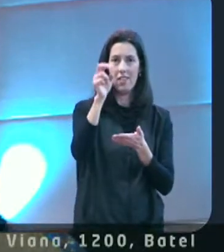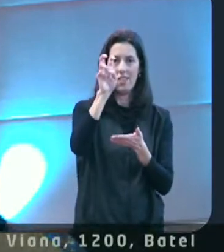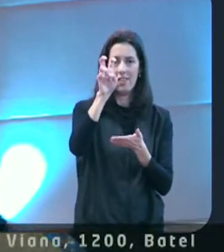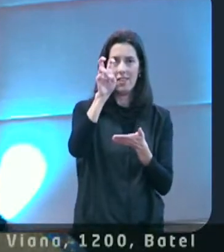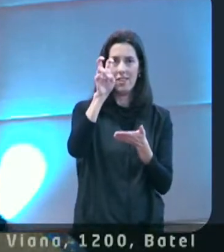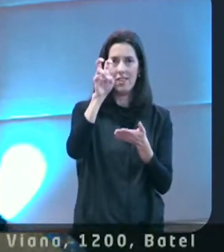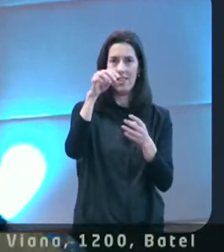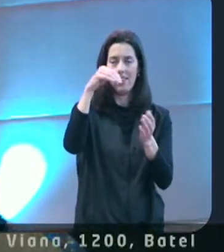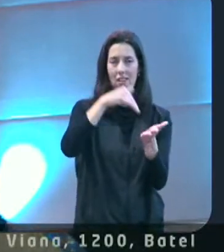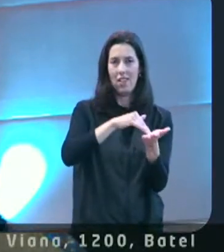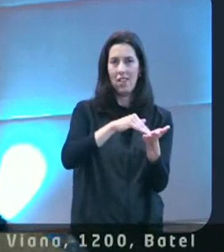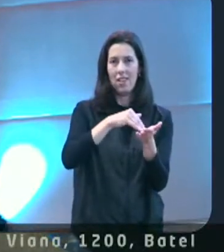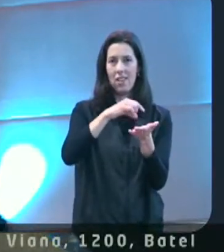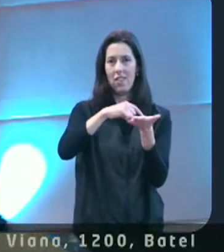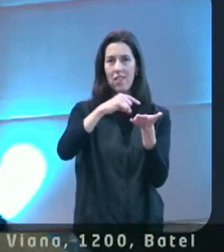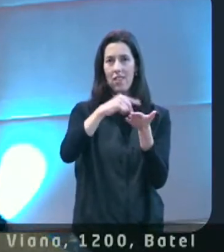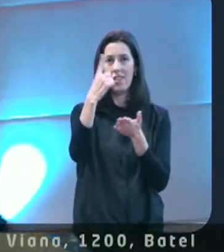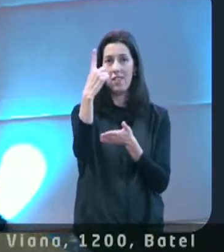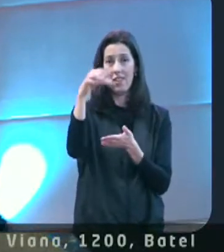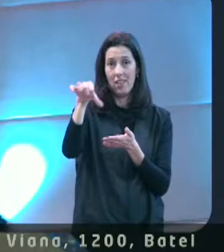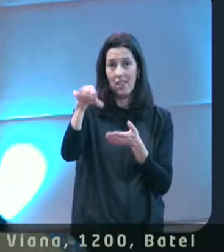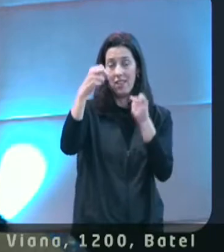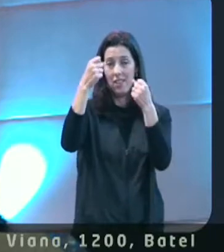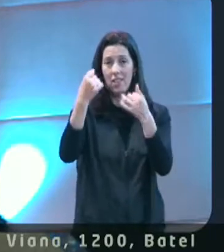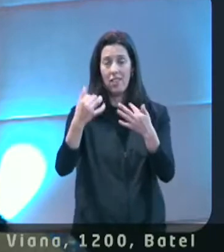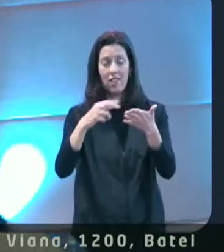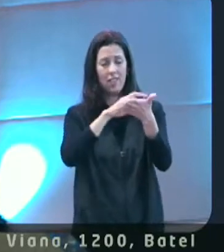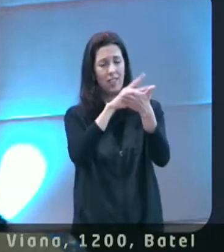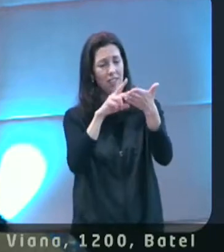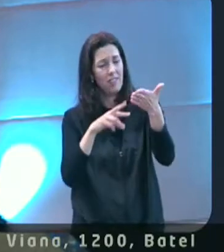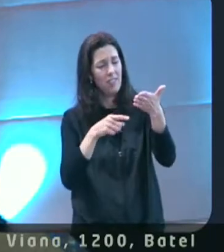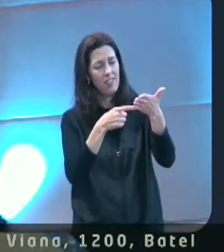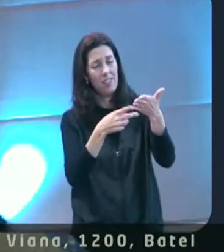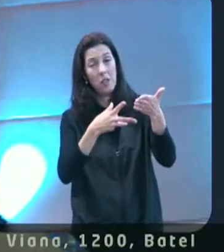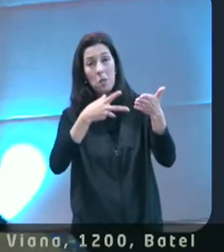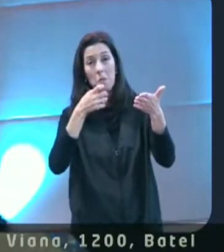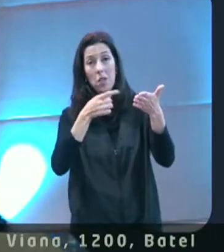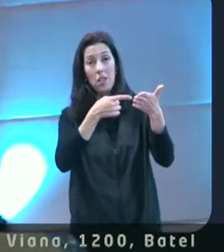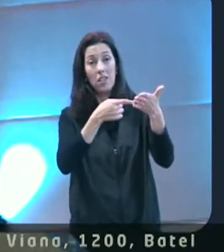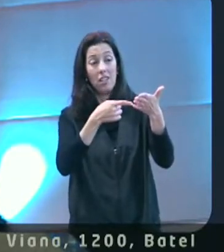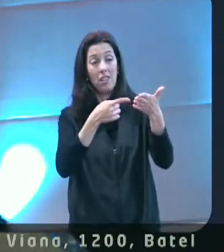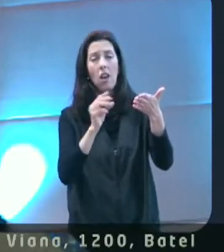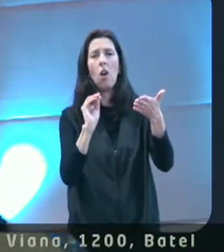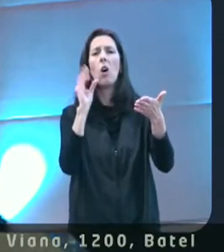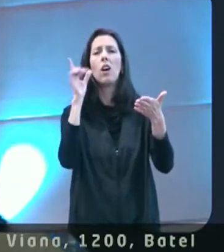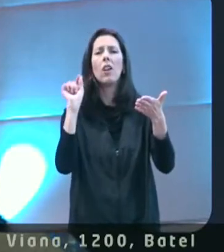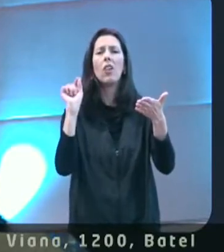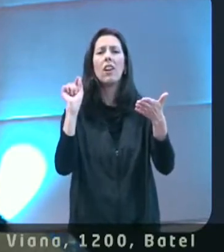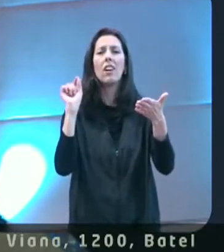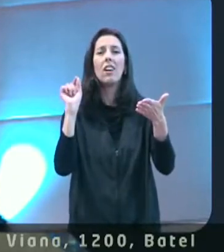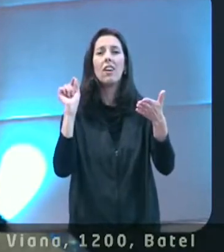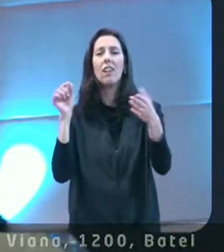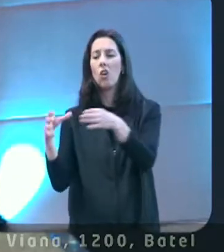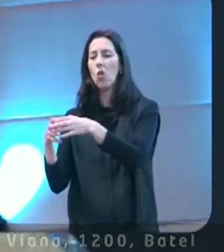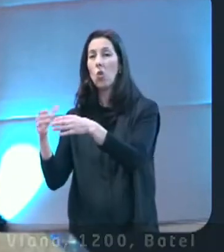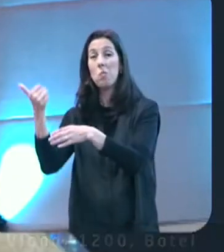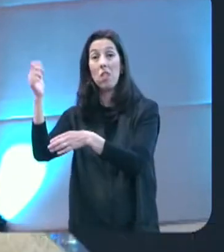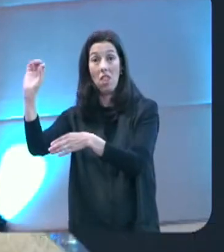versículo 19, nós vamos perceber que não foi isso que aconteceu.